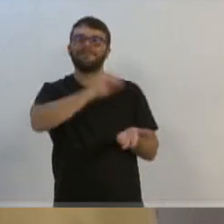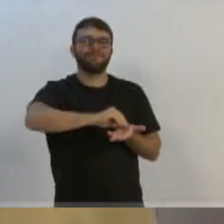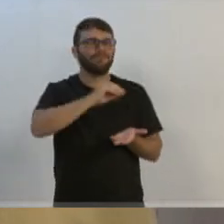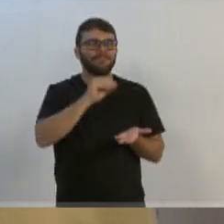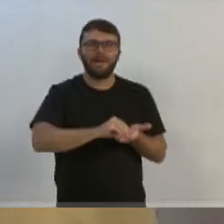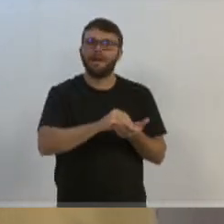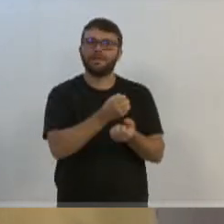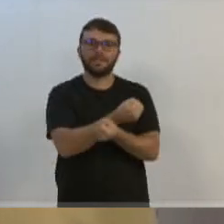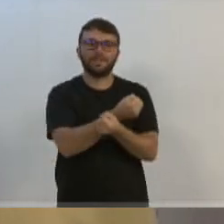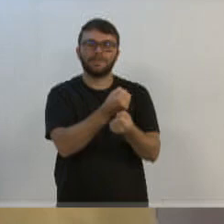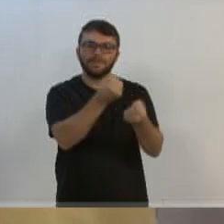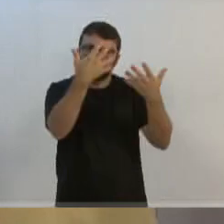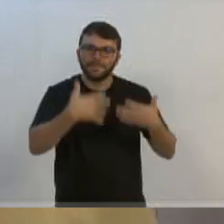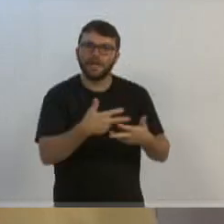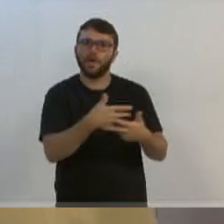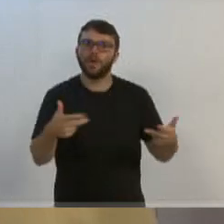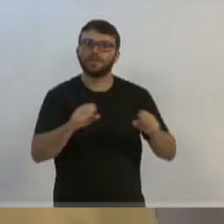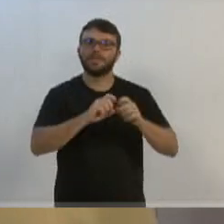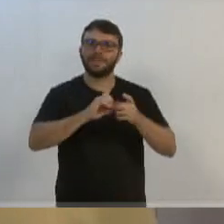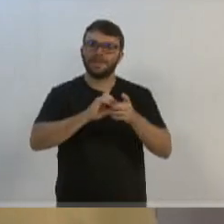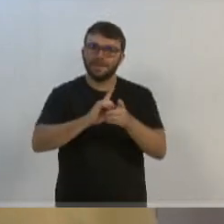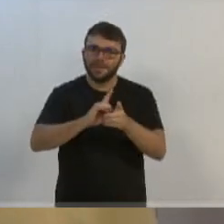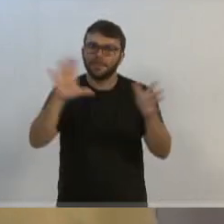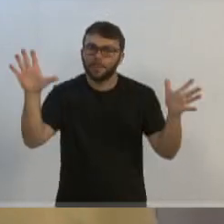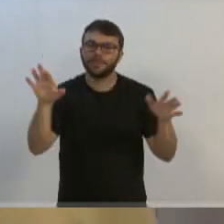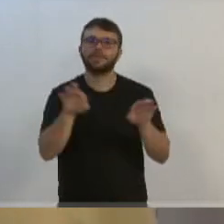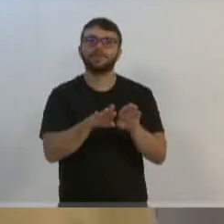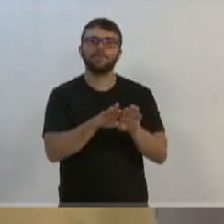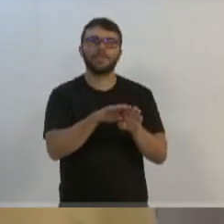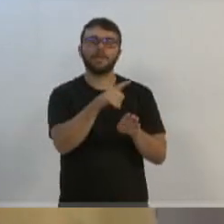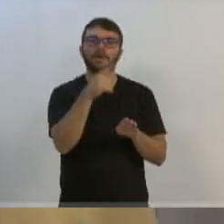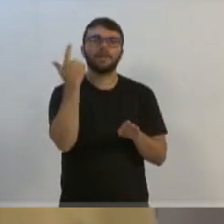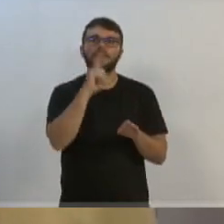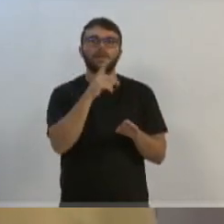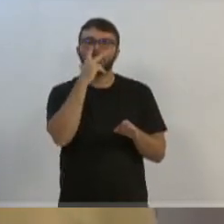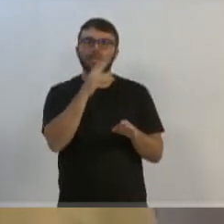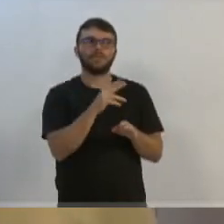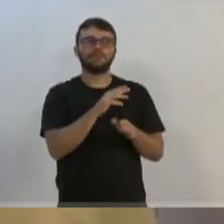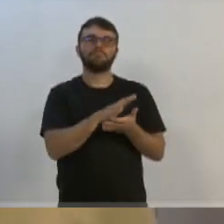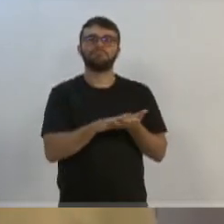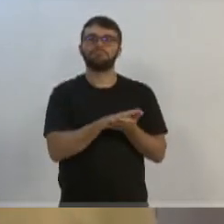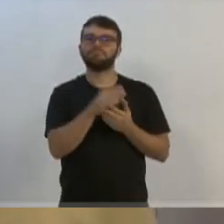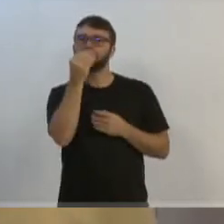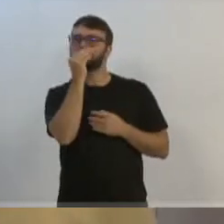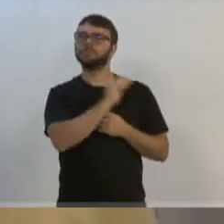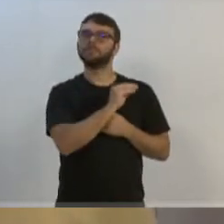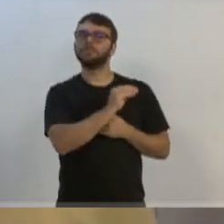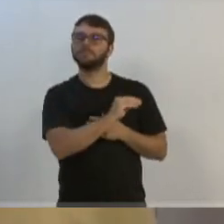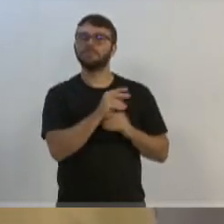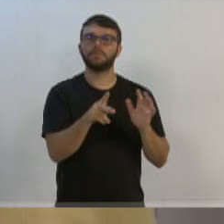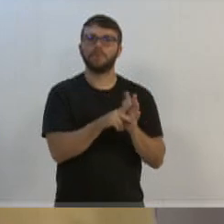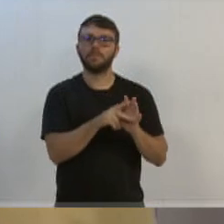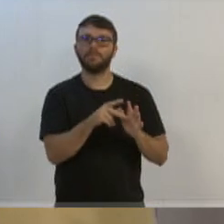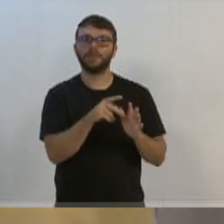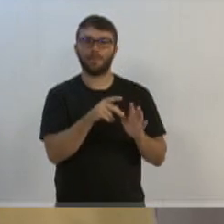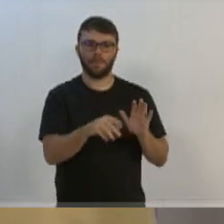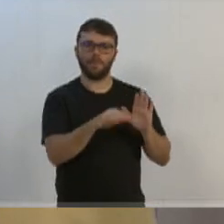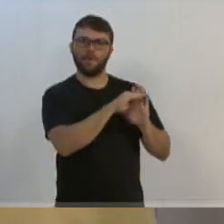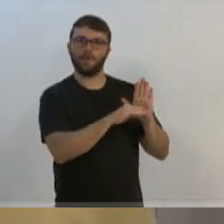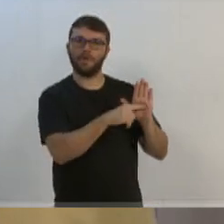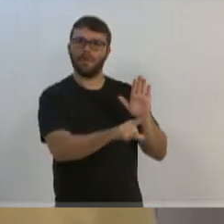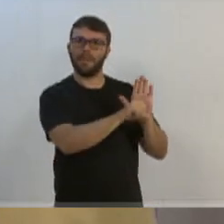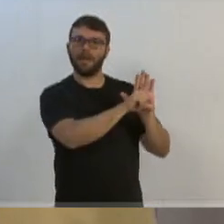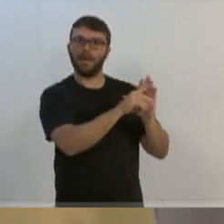espírito democrático, de espírito republicano, simplesmente passa por cima do imperativo de um parecer da